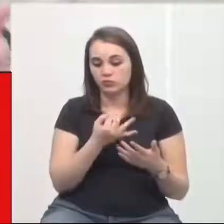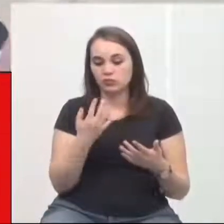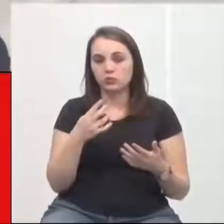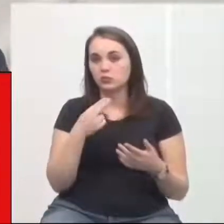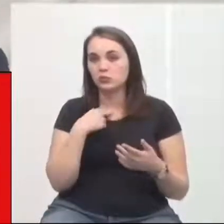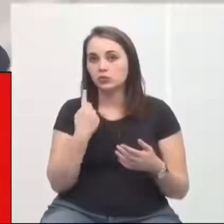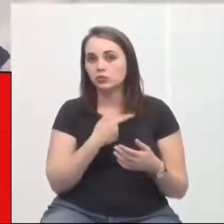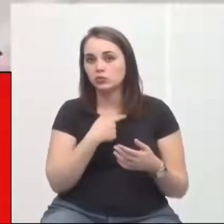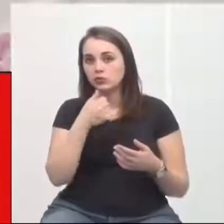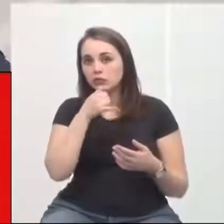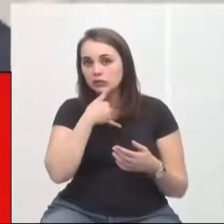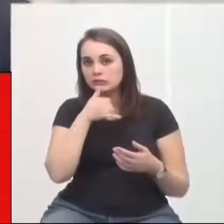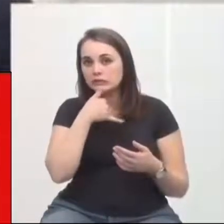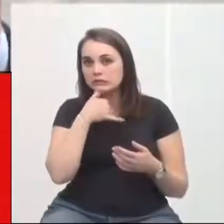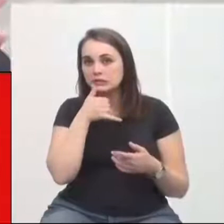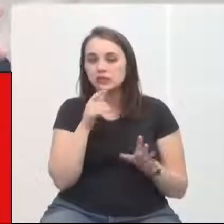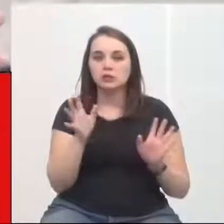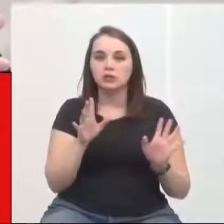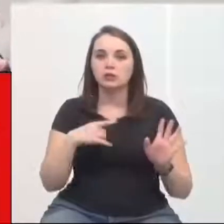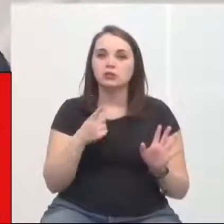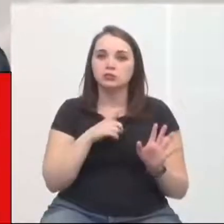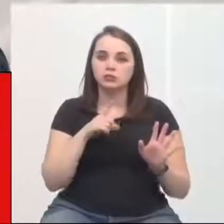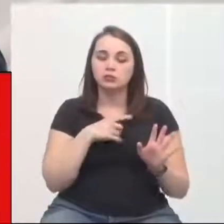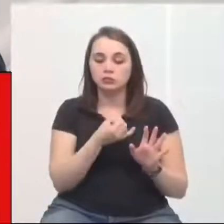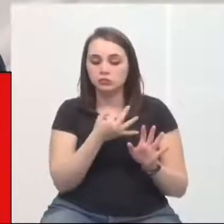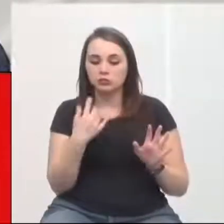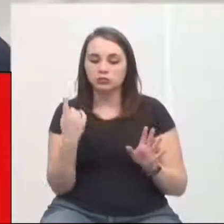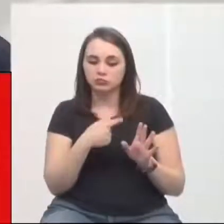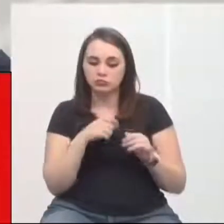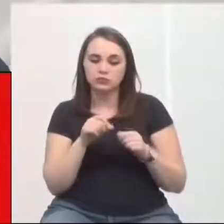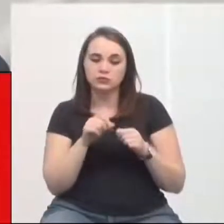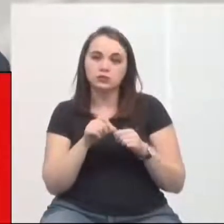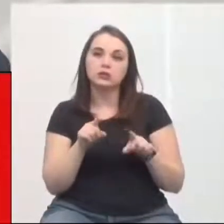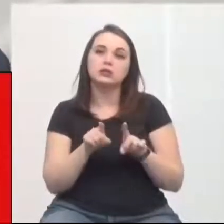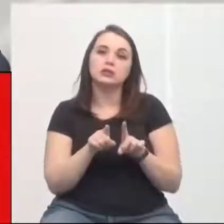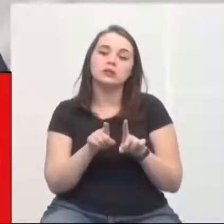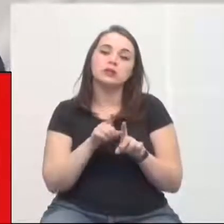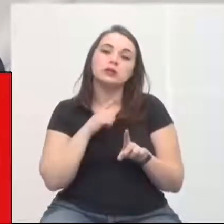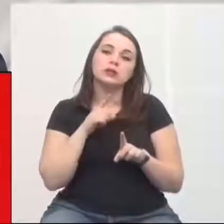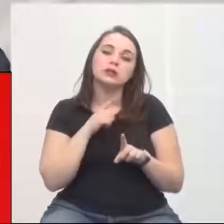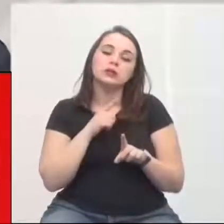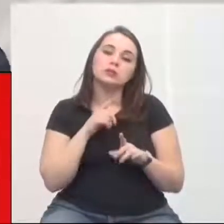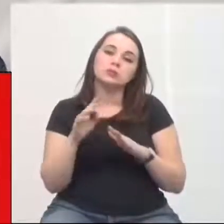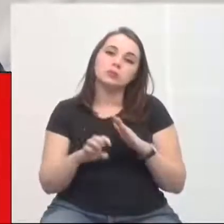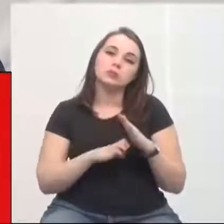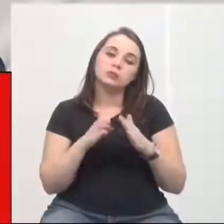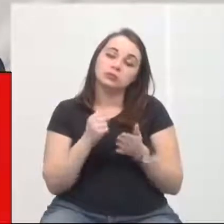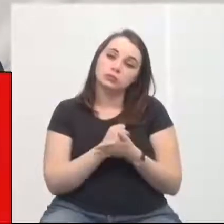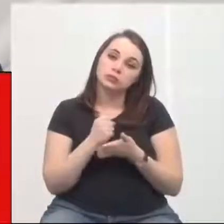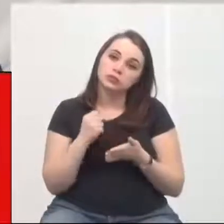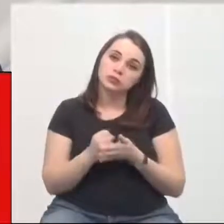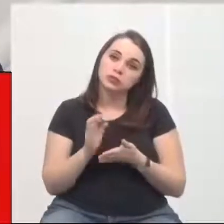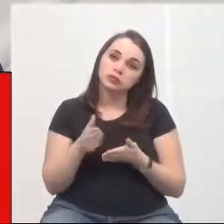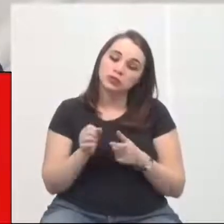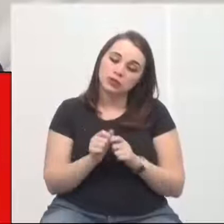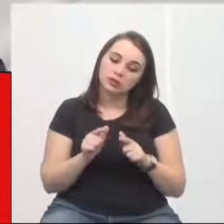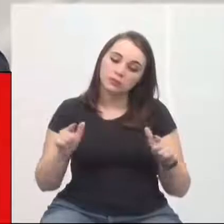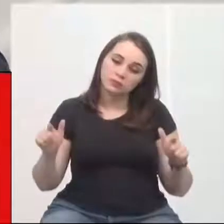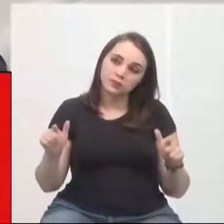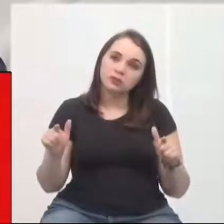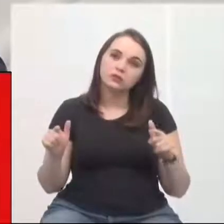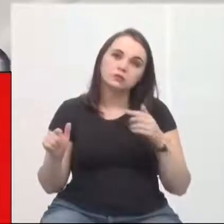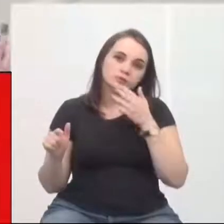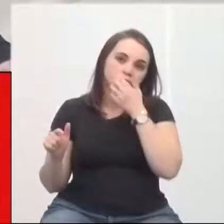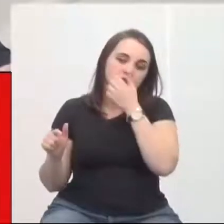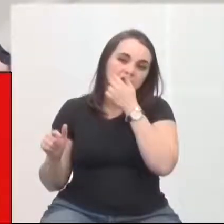Infelizmente, nós temos que tocar com o que a gente tem e é isso que nós estamos fazendo, né? Nós temos também uma empresa contratada de limpeza de Boca de Lobo, né?